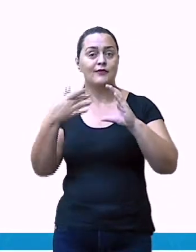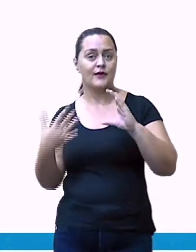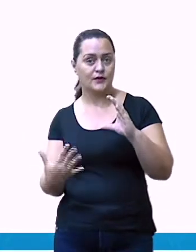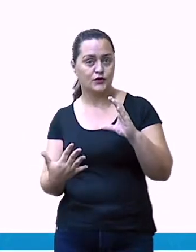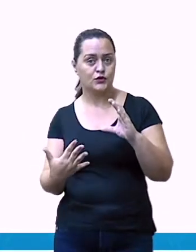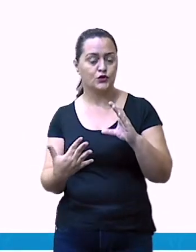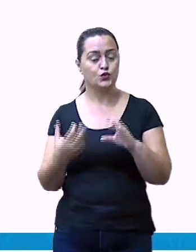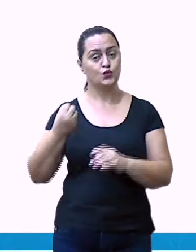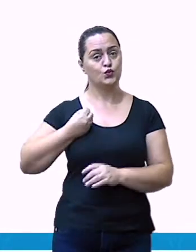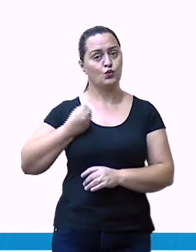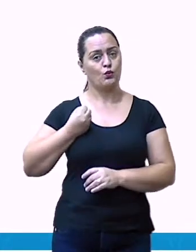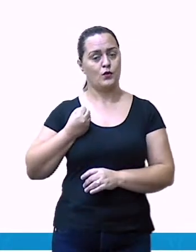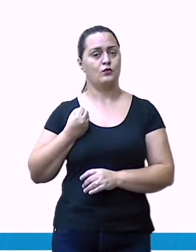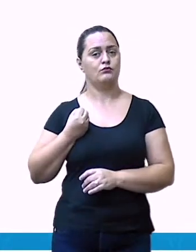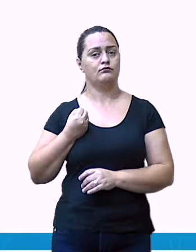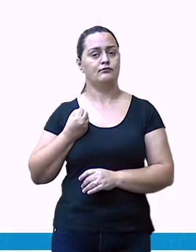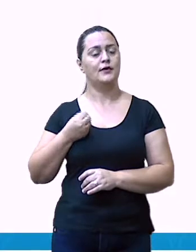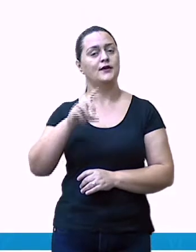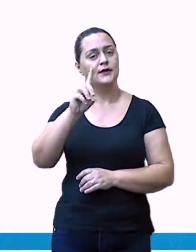é